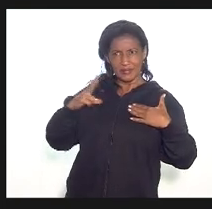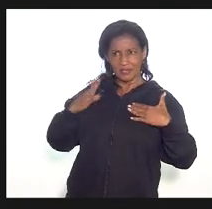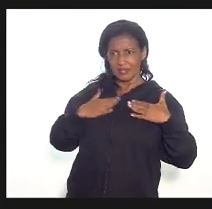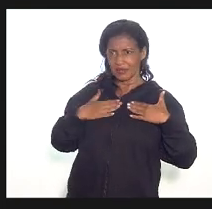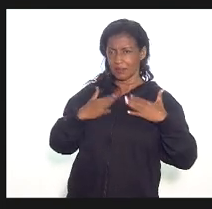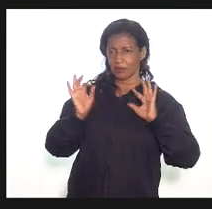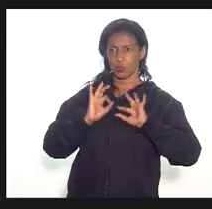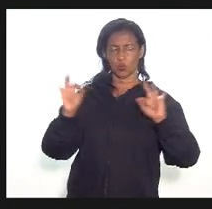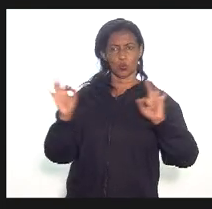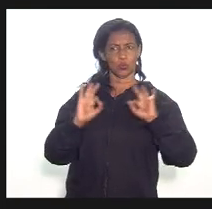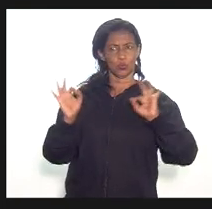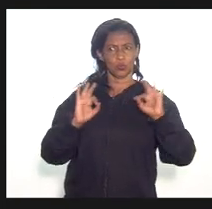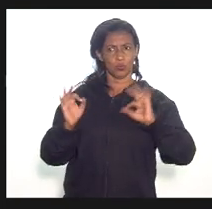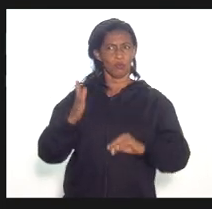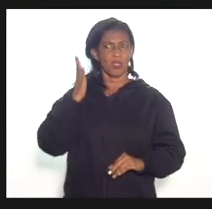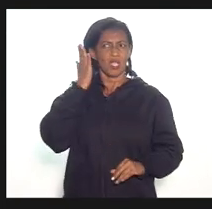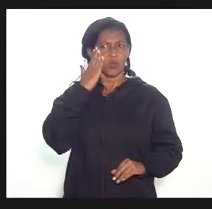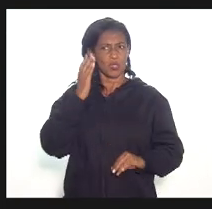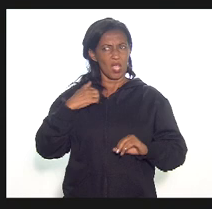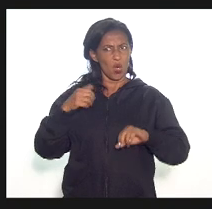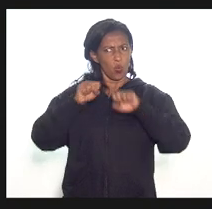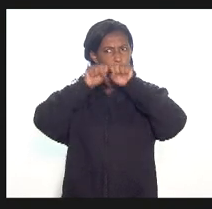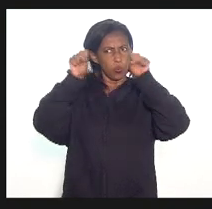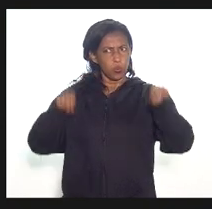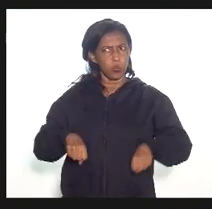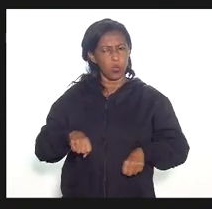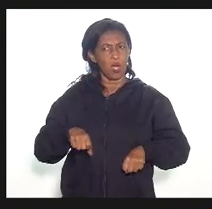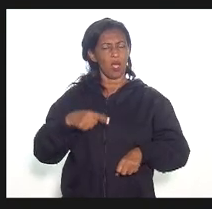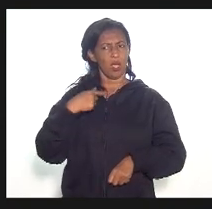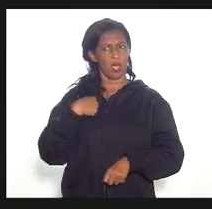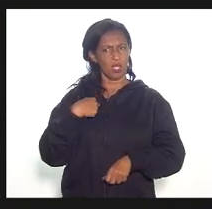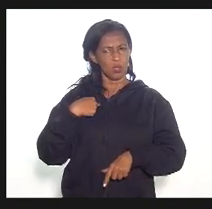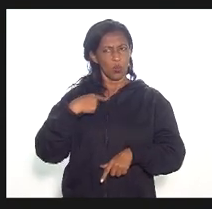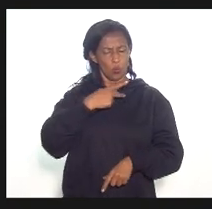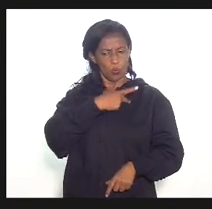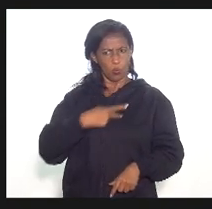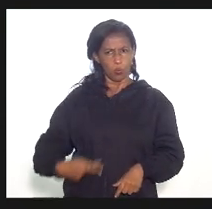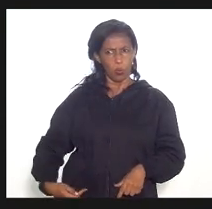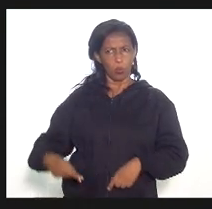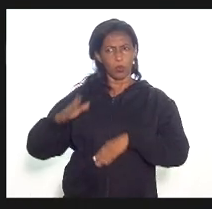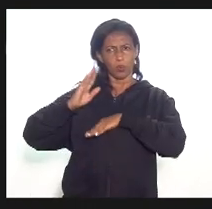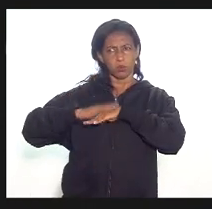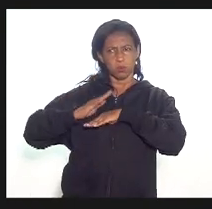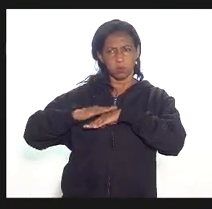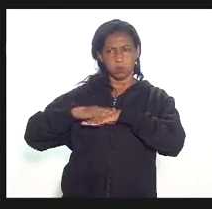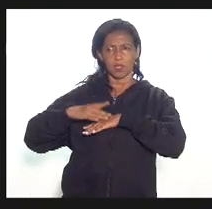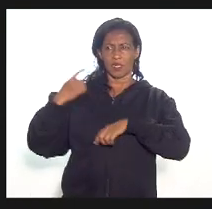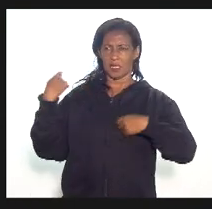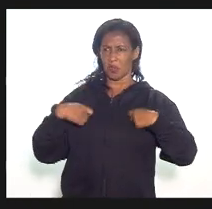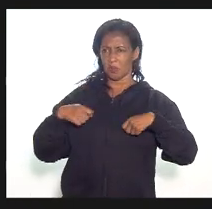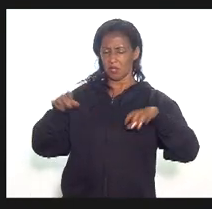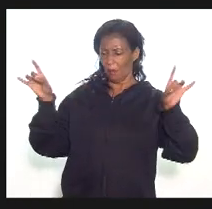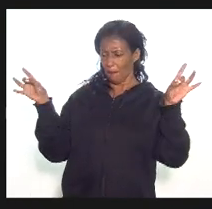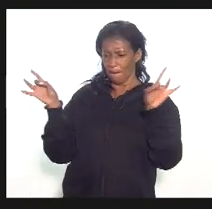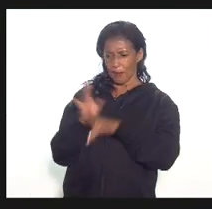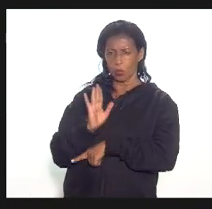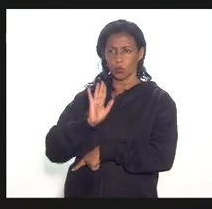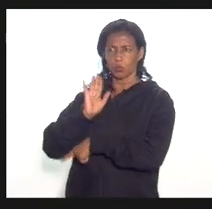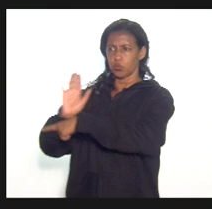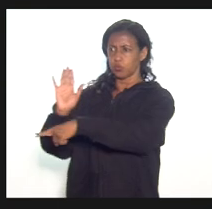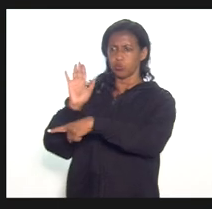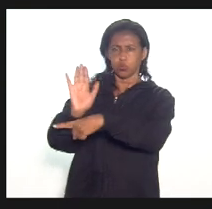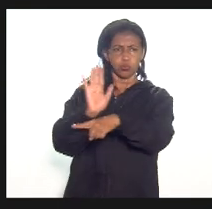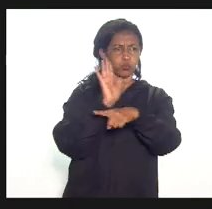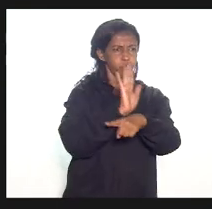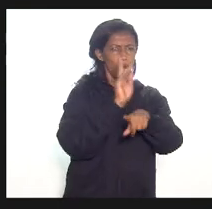porque eu sei que eu sou servidor público e o servidor público deve estar preparado para servir a população e